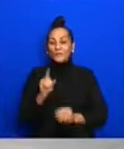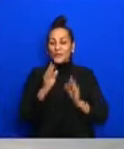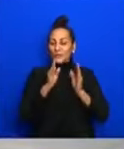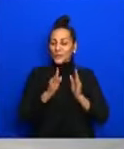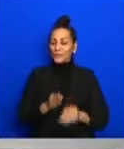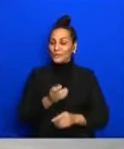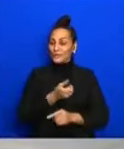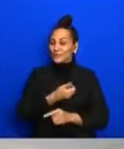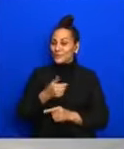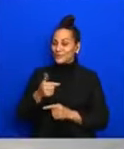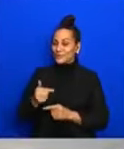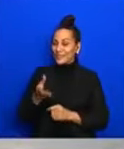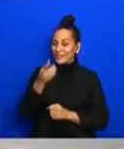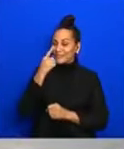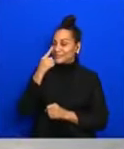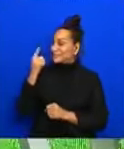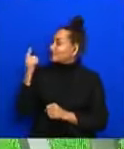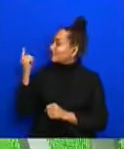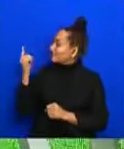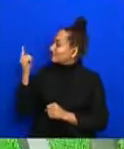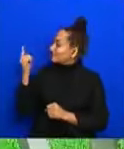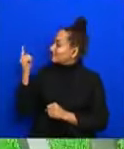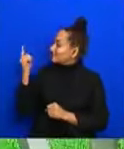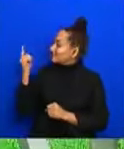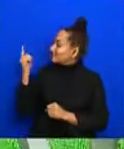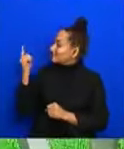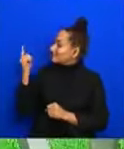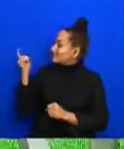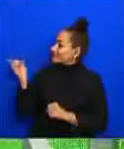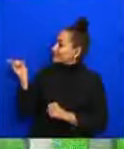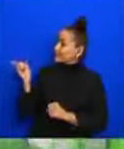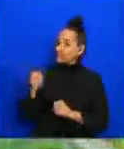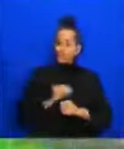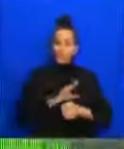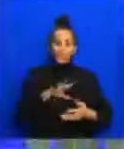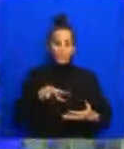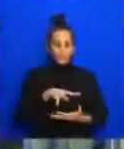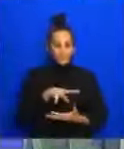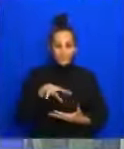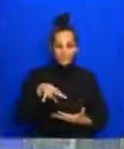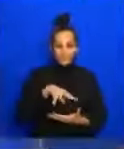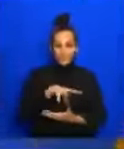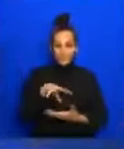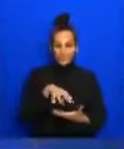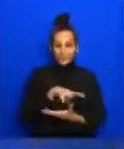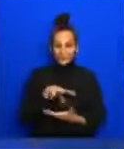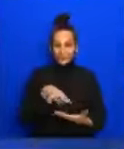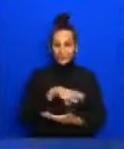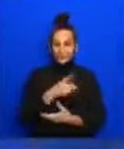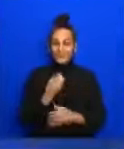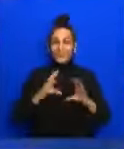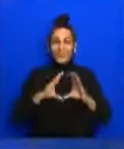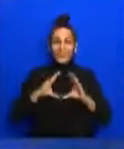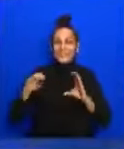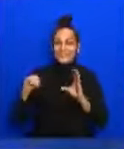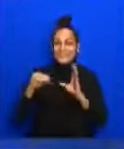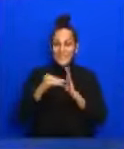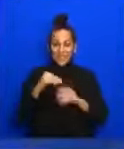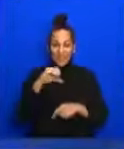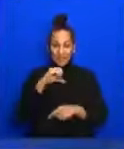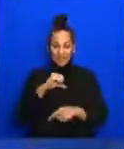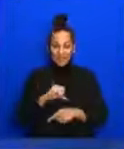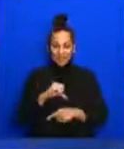coluna, a coluna de número 7. Bola posicionada, valendo. Globo recarregado, embaralhando 10 bolas numeradas